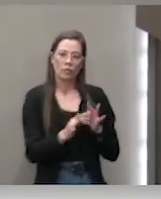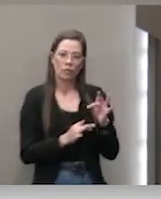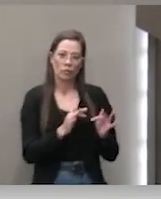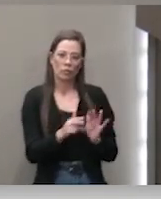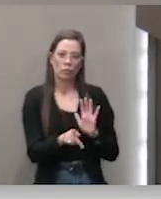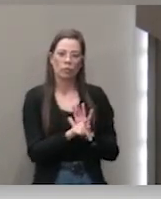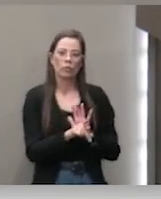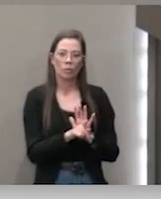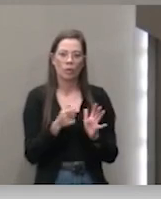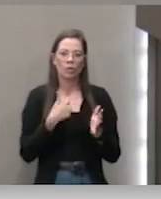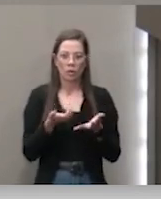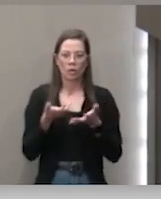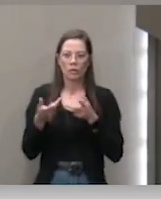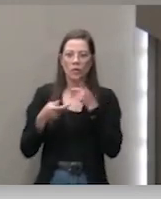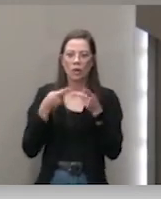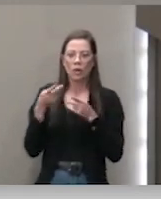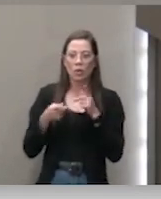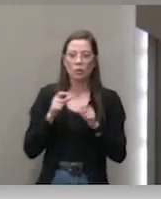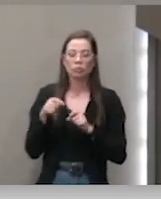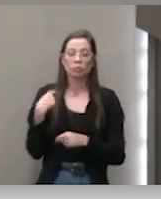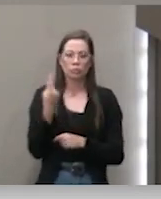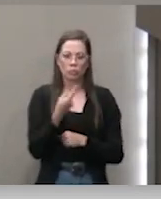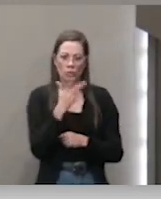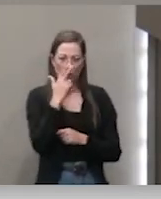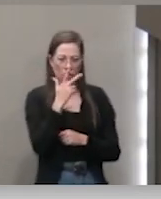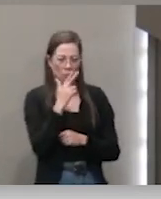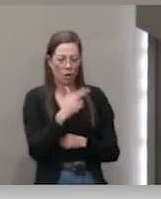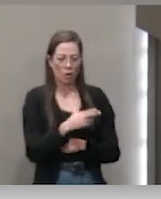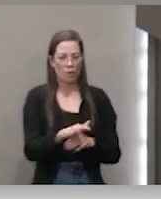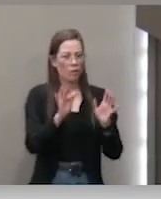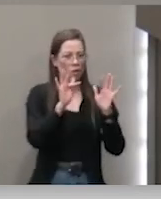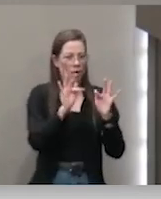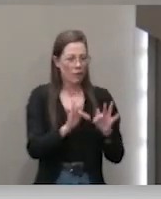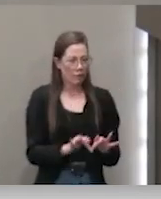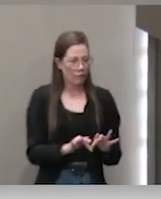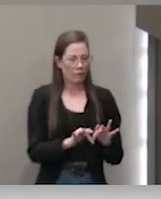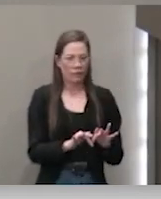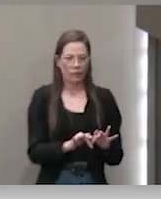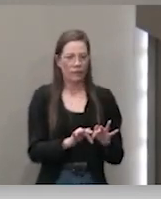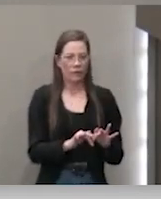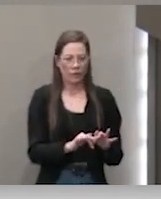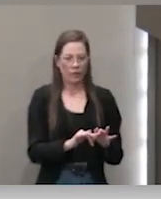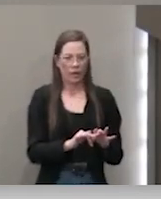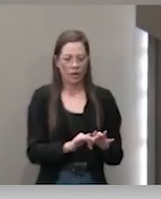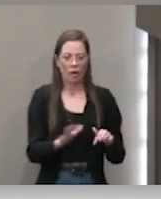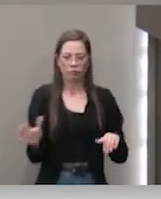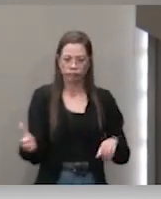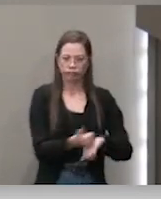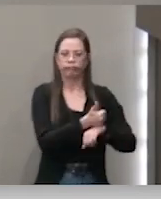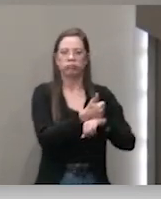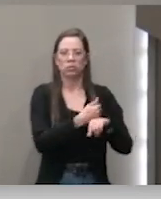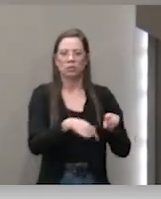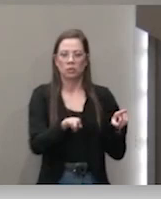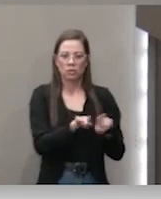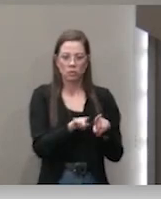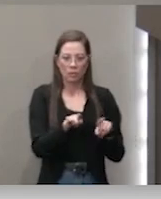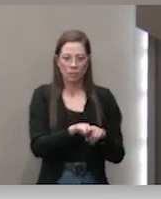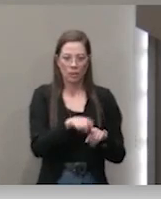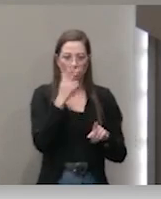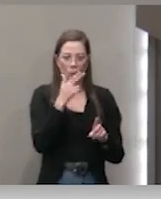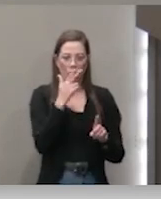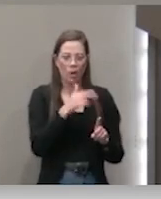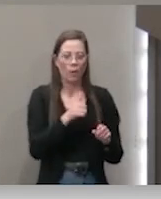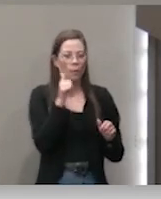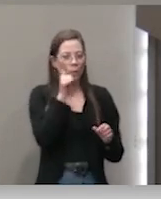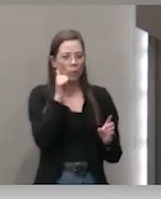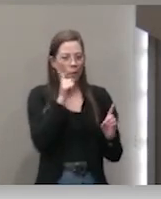delegacia. E quero dizer que iremos combater o crime, em especial os abusos que fazem contra as mulheres, os